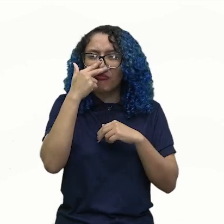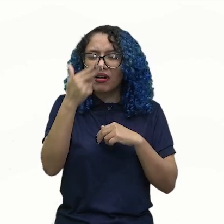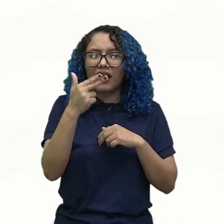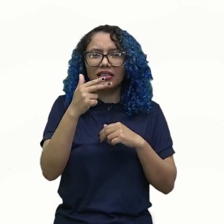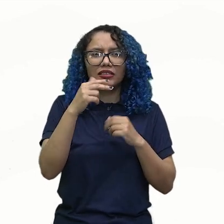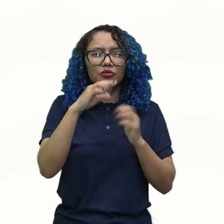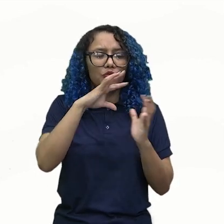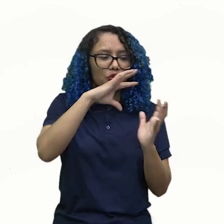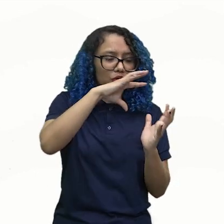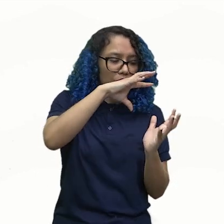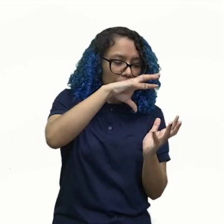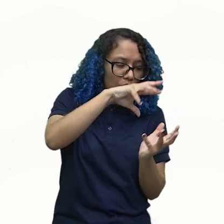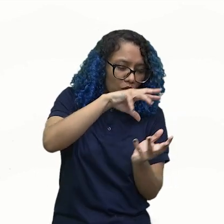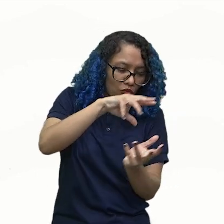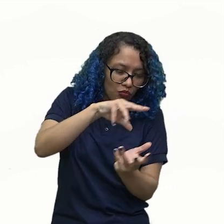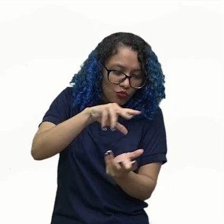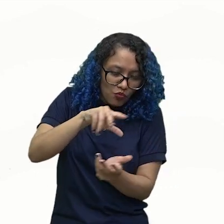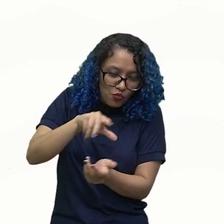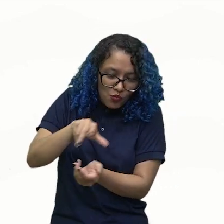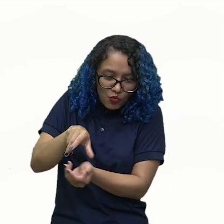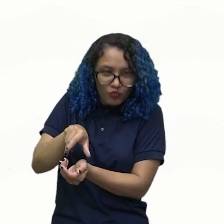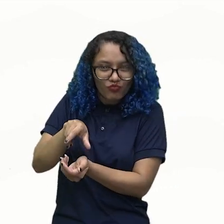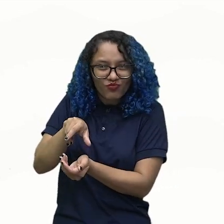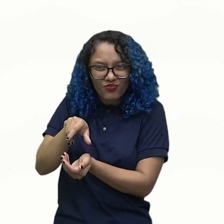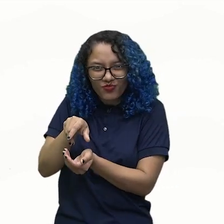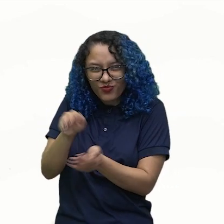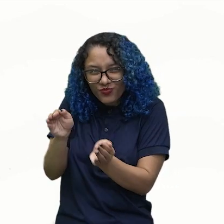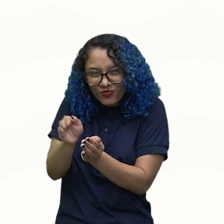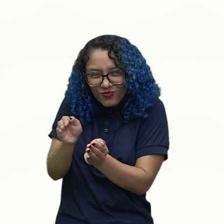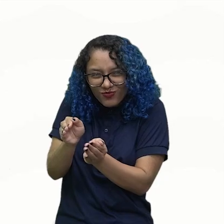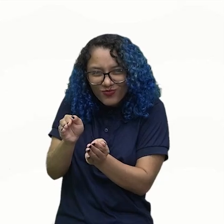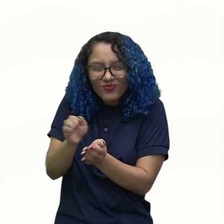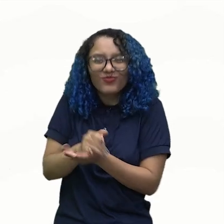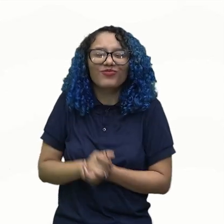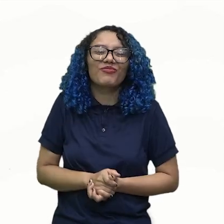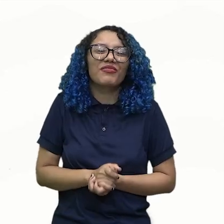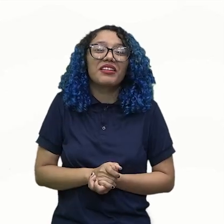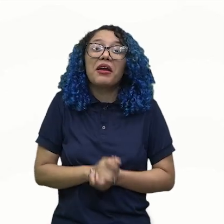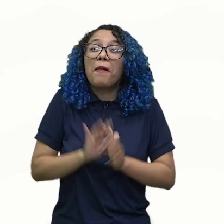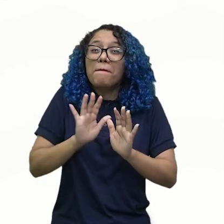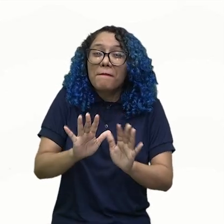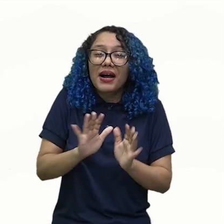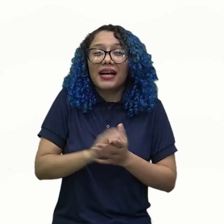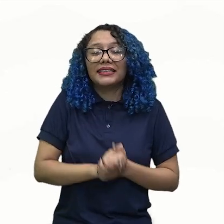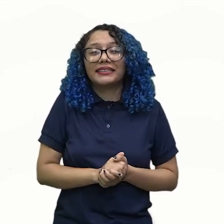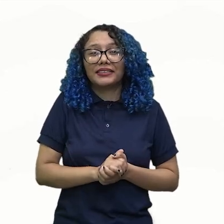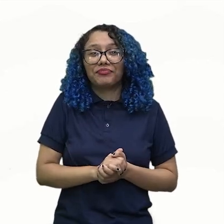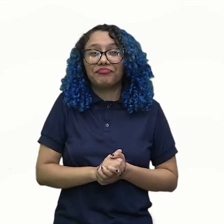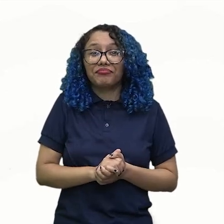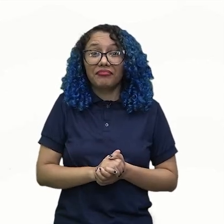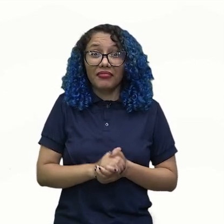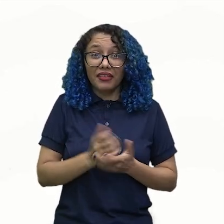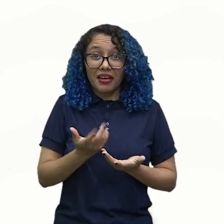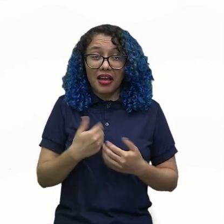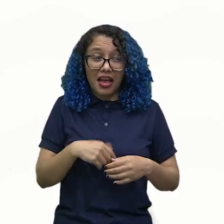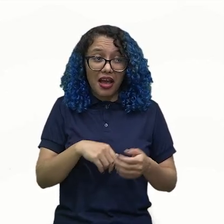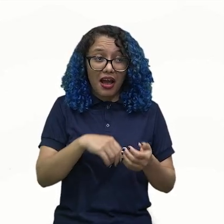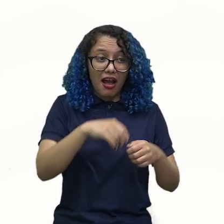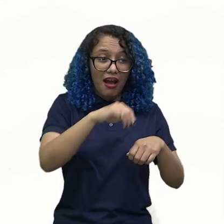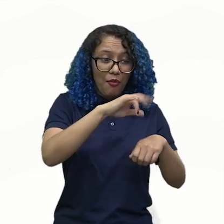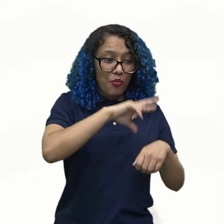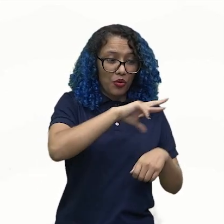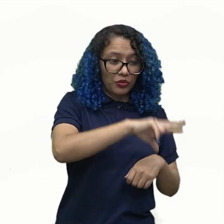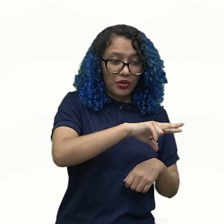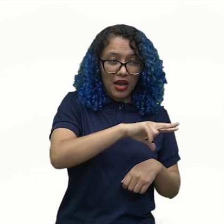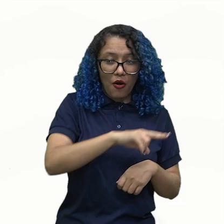para a gente, que o mundo ele encolheu, ele ficou pequeno. Na realidade, a distância entre o Brasil e Portugal continua a mesma. O que